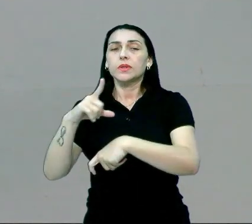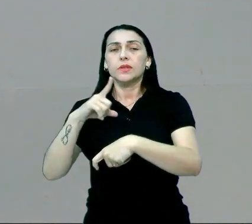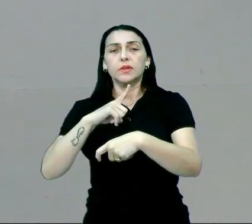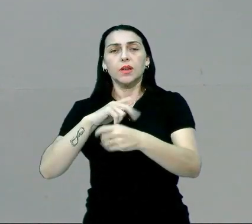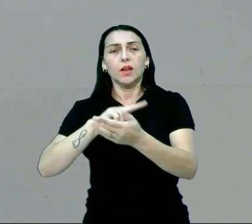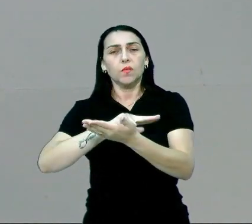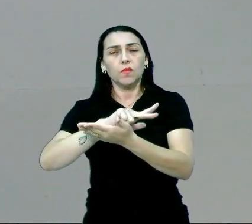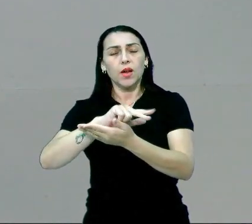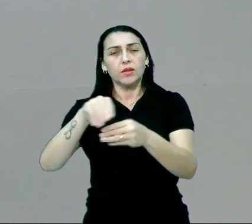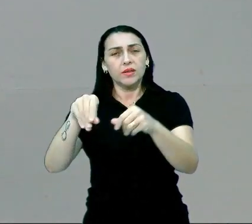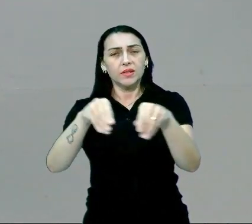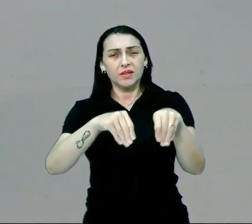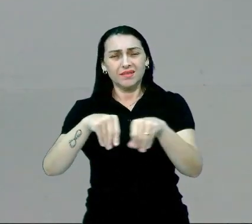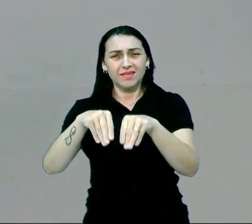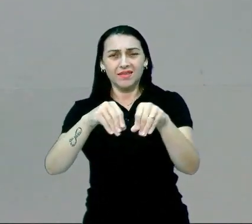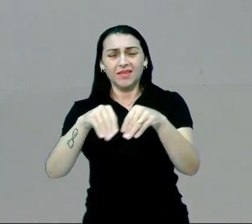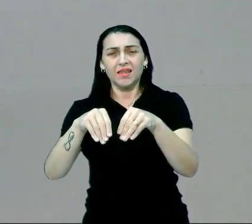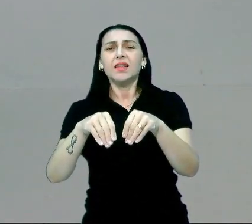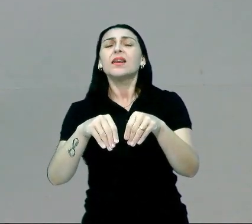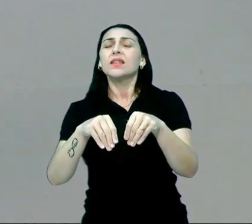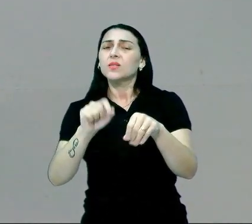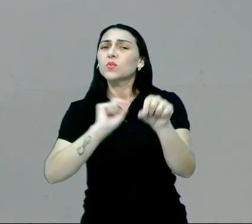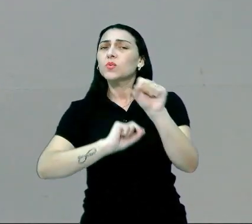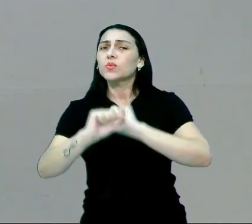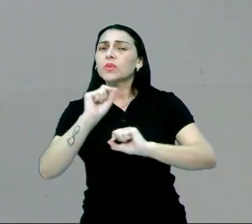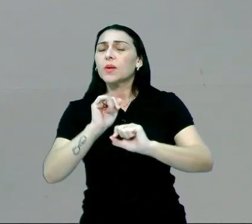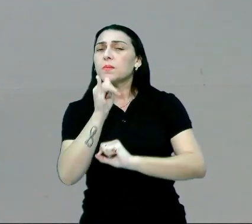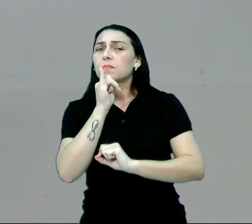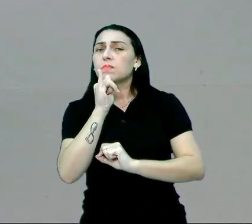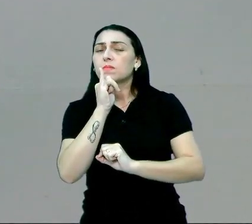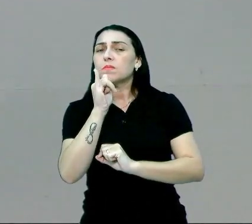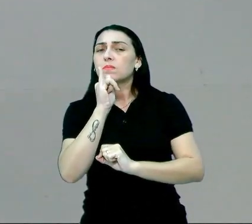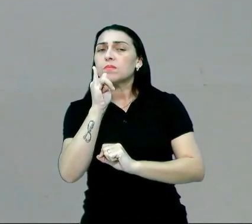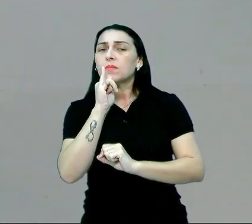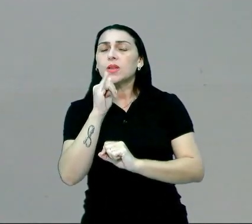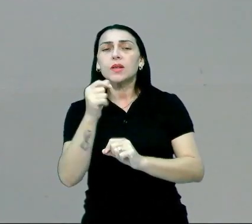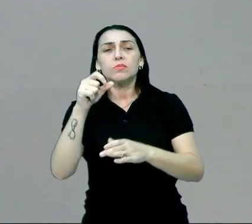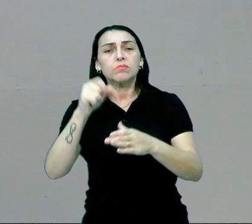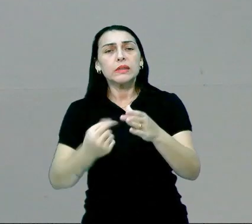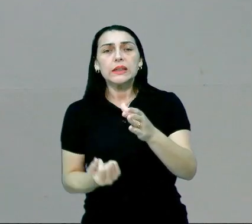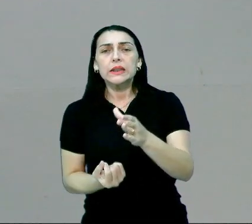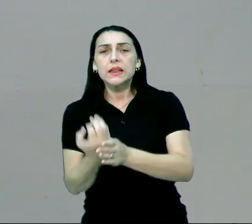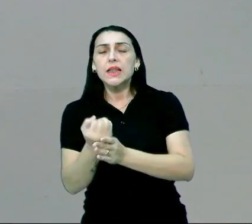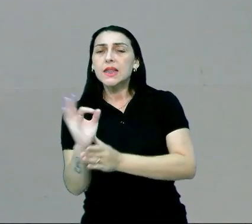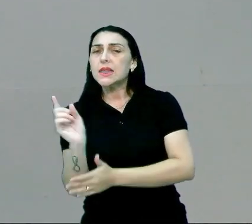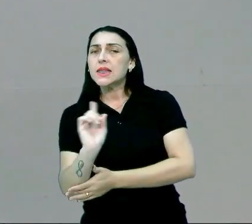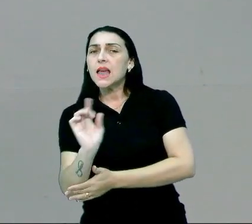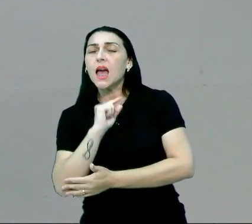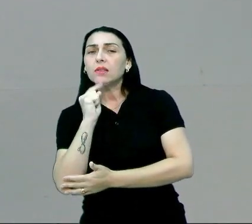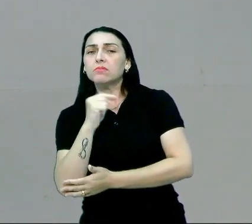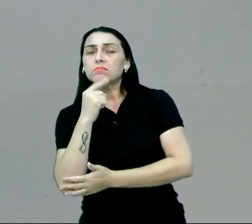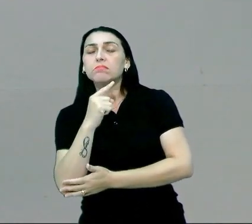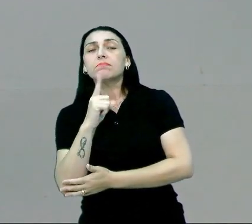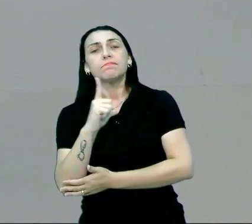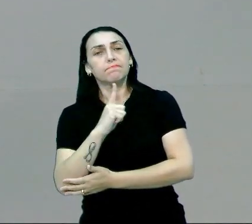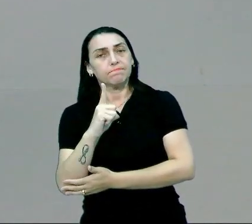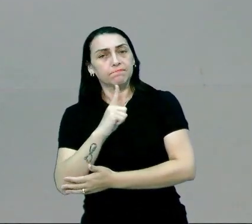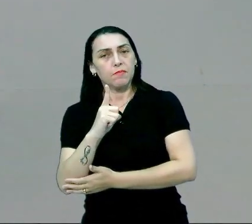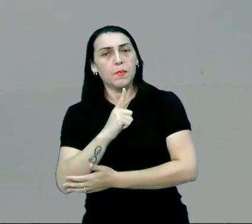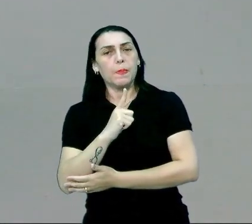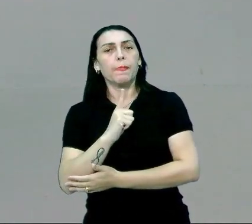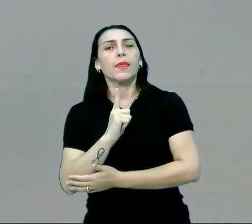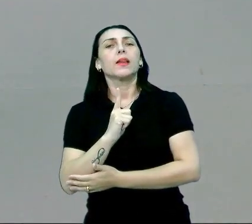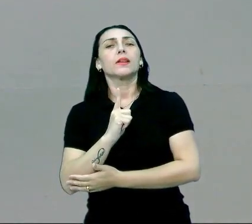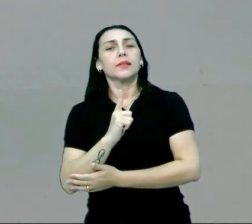Existem muitas terras devolutas, muitas terras, por exemplo, improdutivas no nosso país. E existe uma